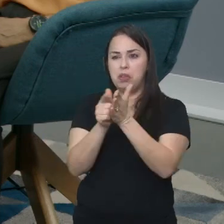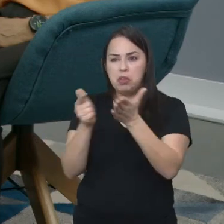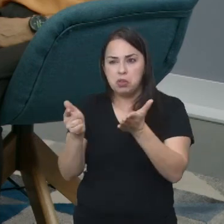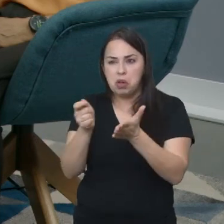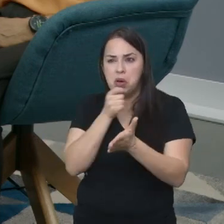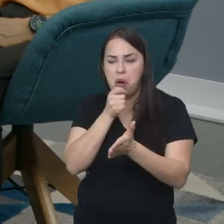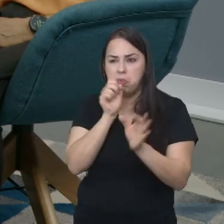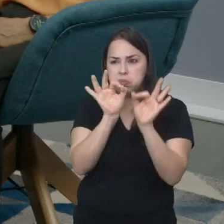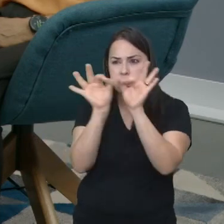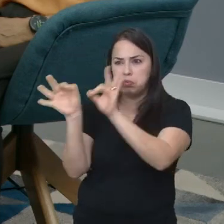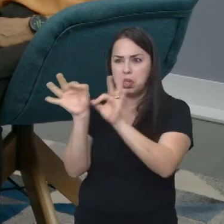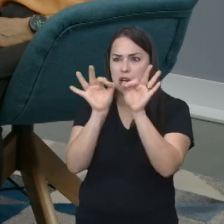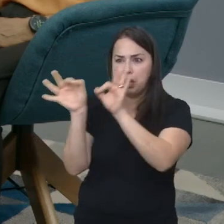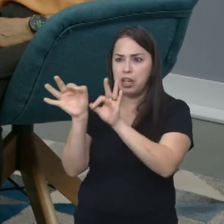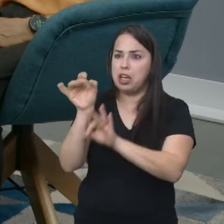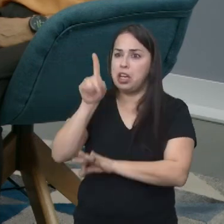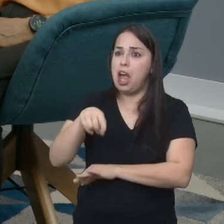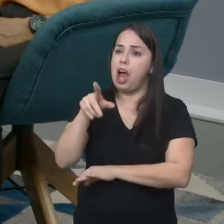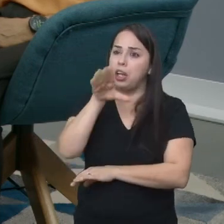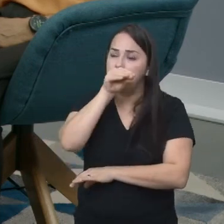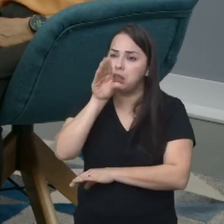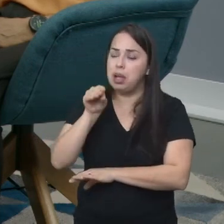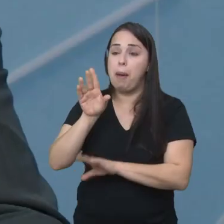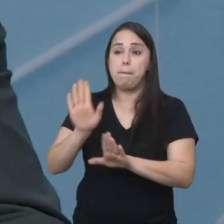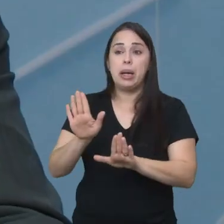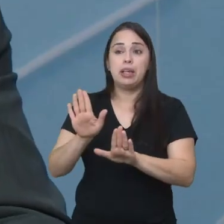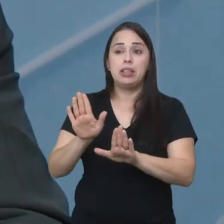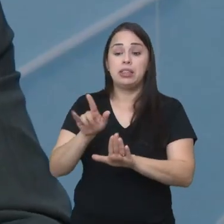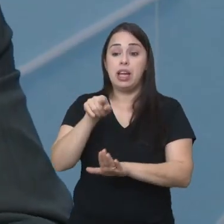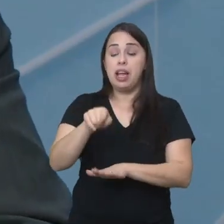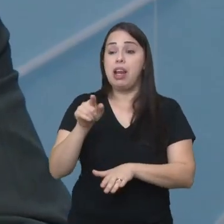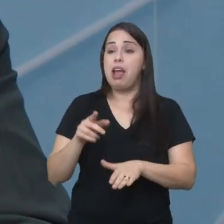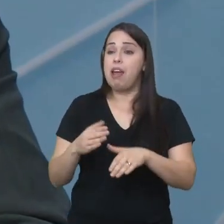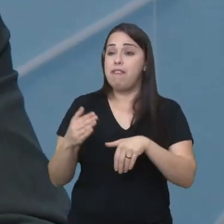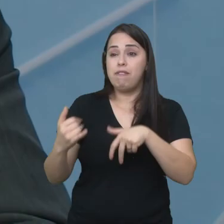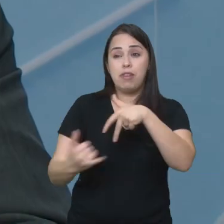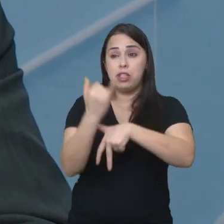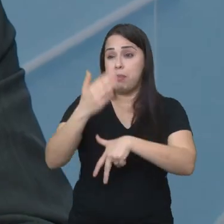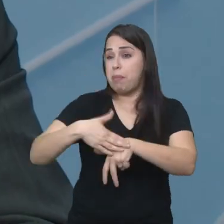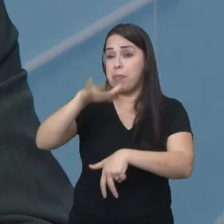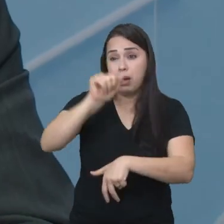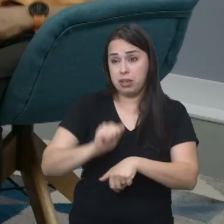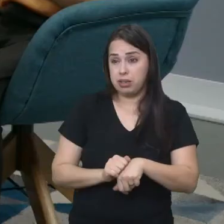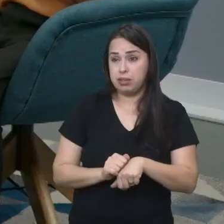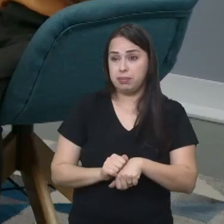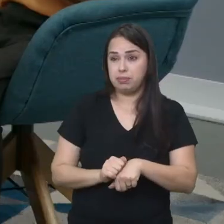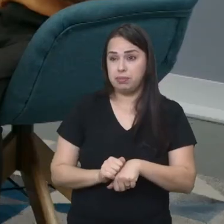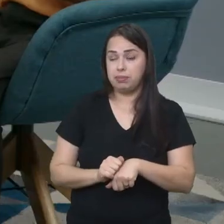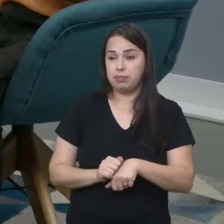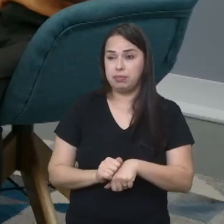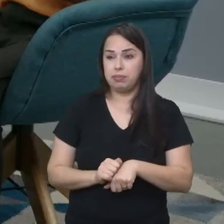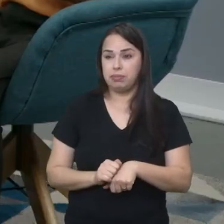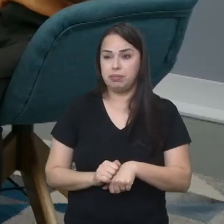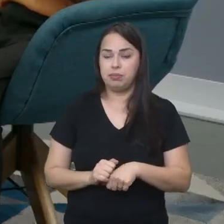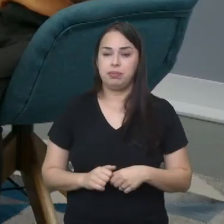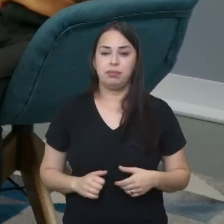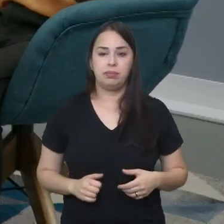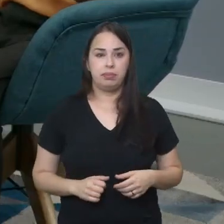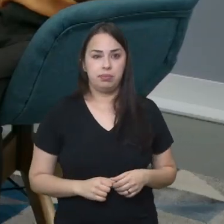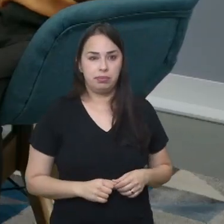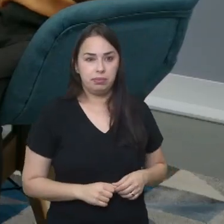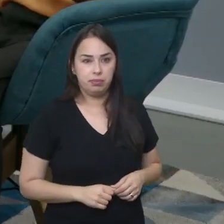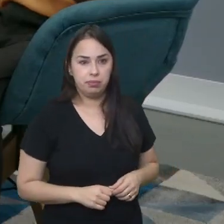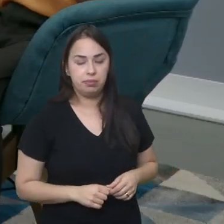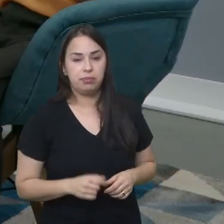na proporção reversa, ele é mais vítima do que propriamente sujeito e autor dessa violência. Até a gente volta um pouco, né, doutor Gilson, quando fala